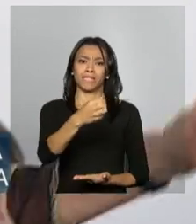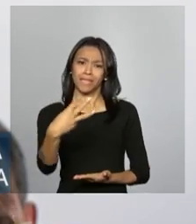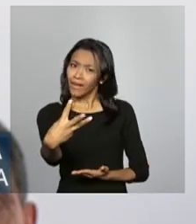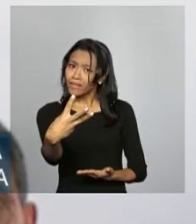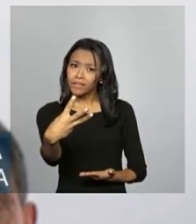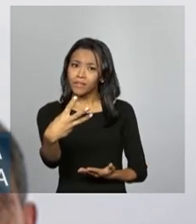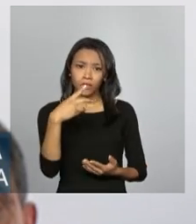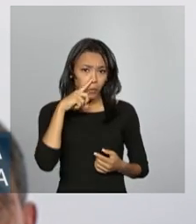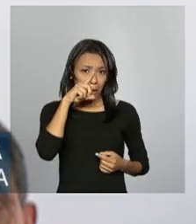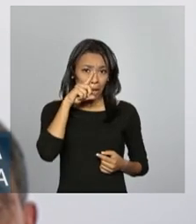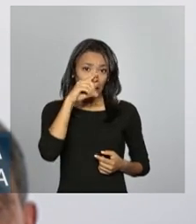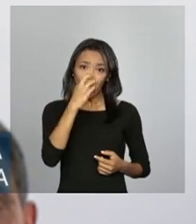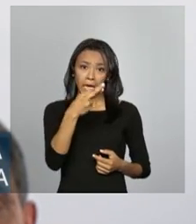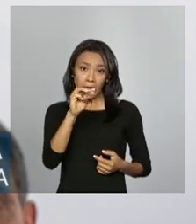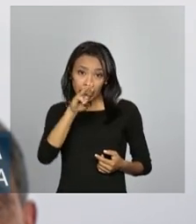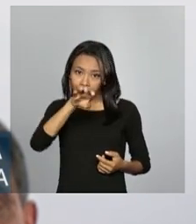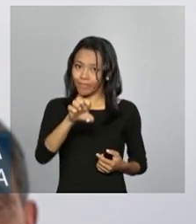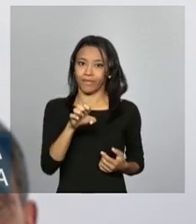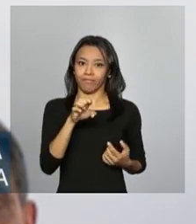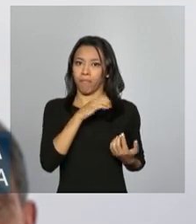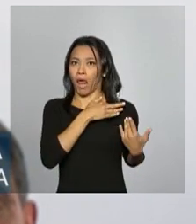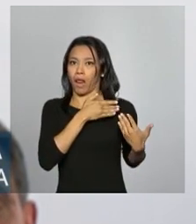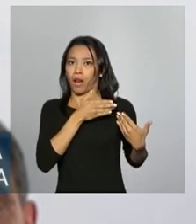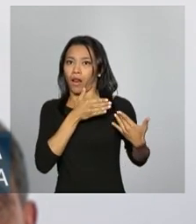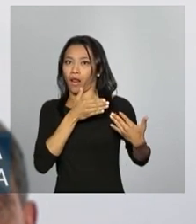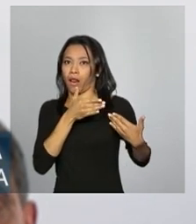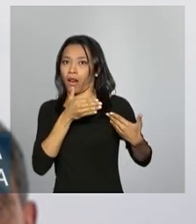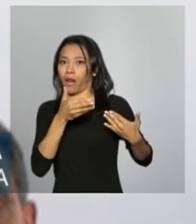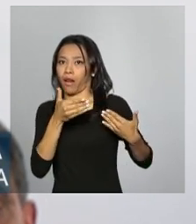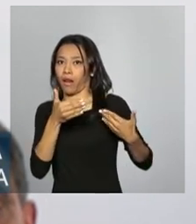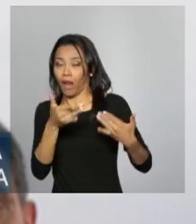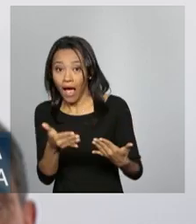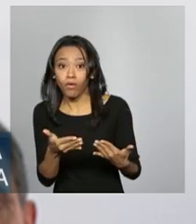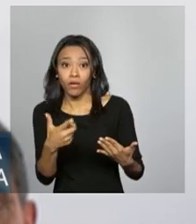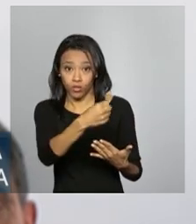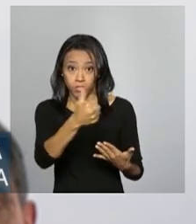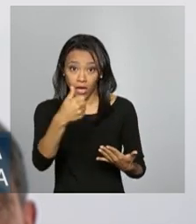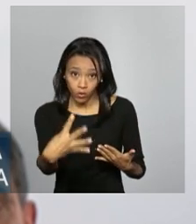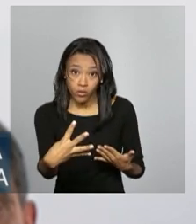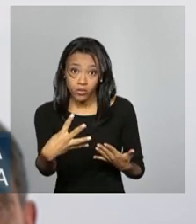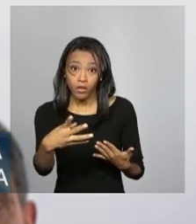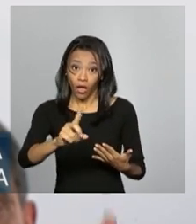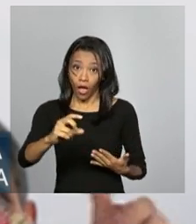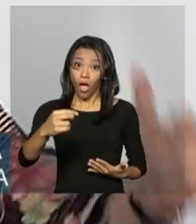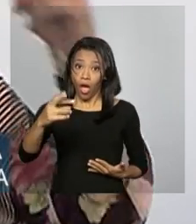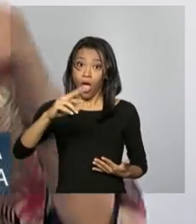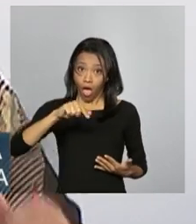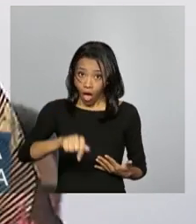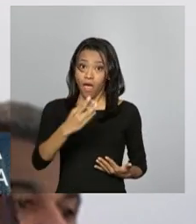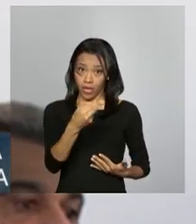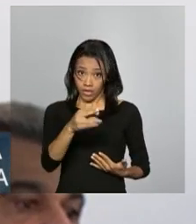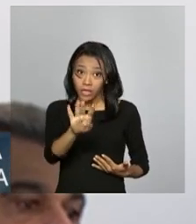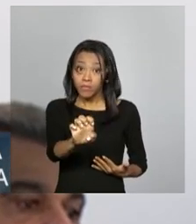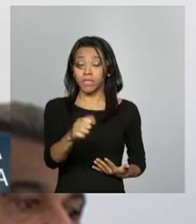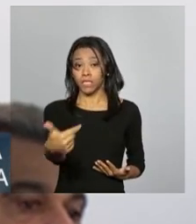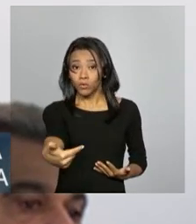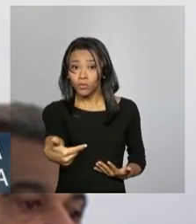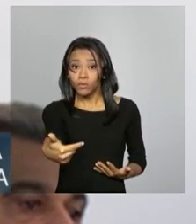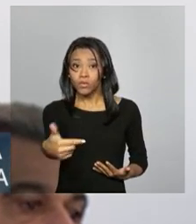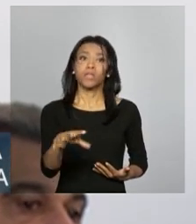não era crime. Aí, em 2014, virou crime. Em 2015,